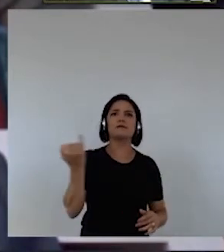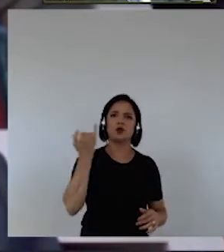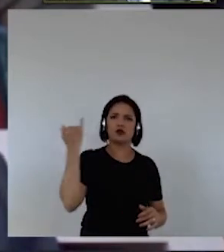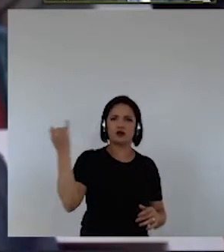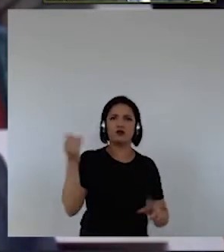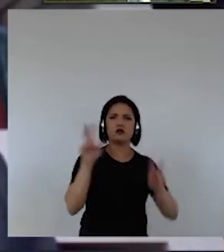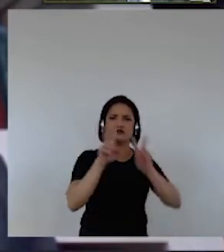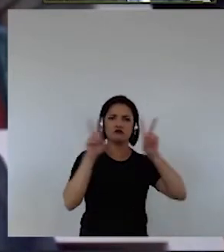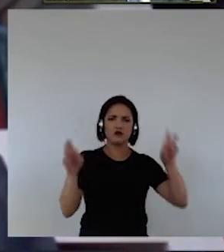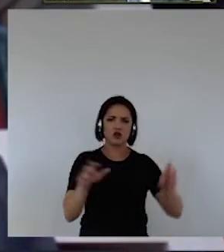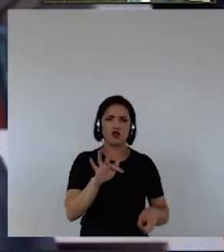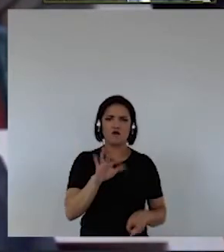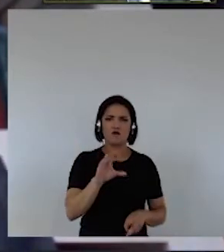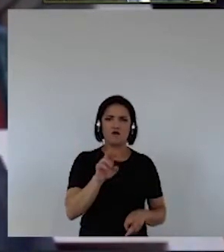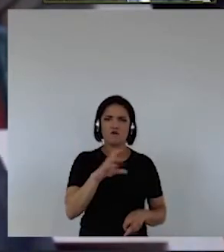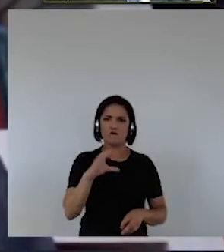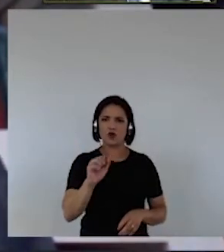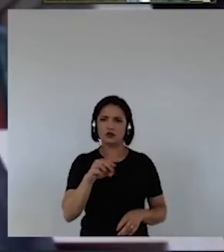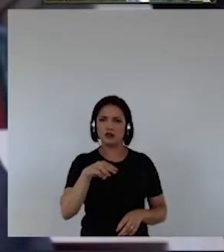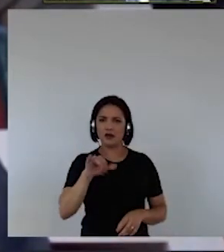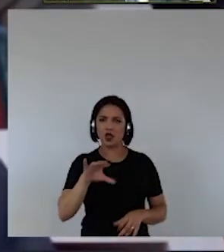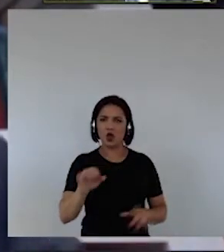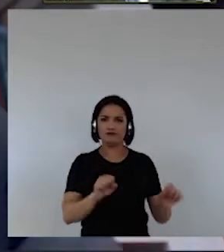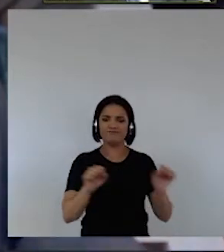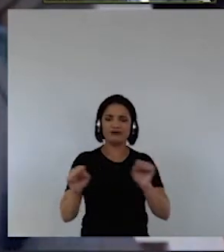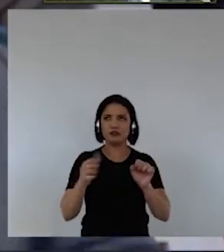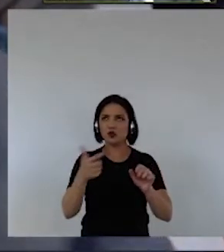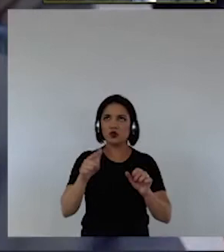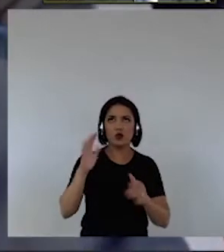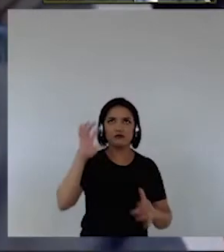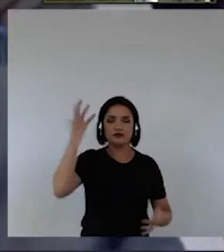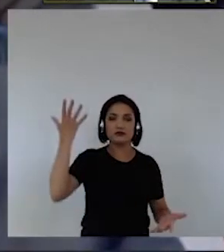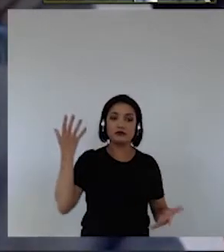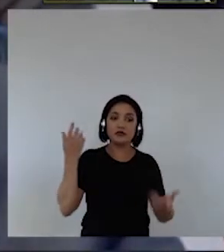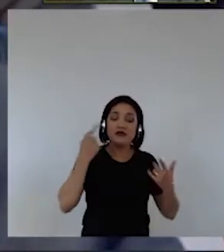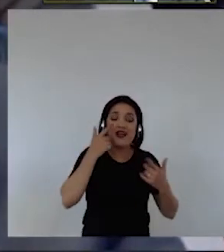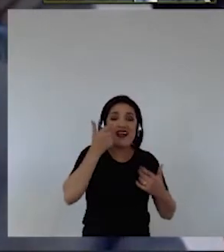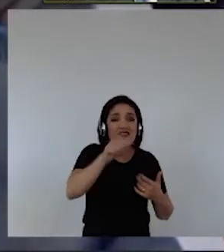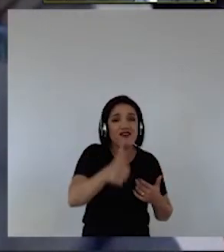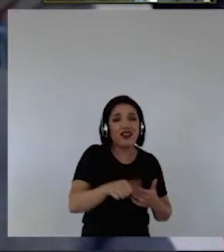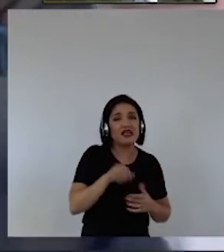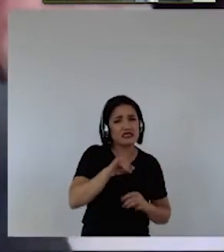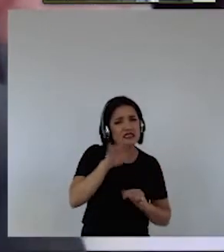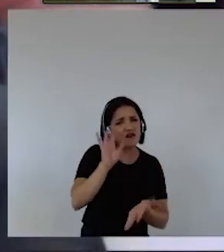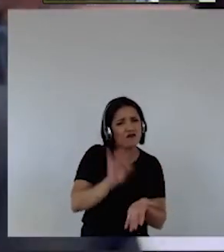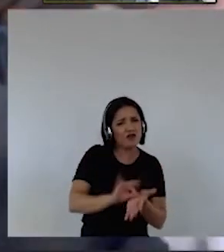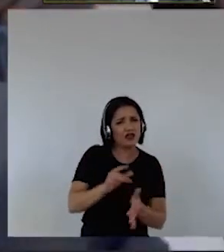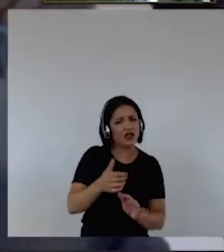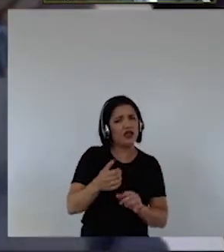força maior, verificar se efetivamente existe a impossibilidade de prestar, porque senão você pode estar caindo em outro